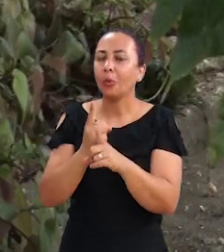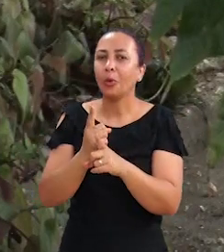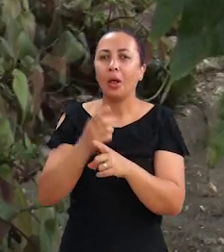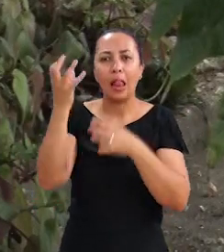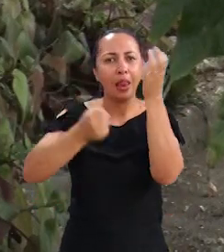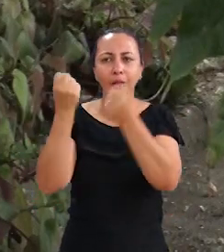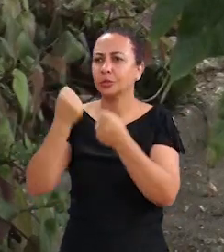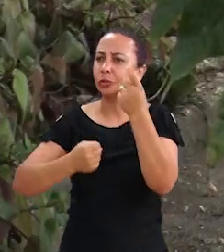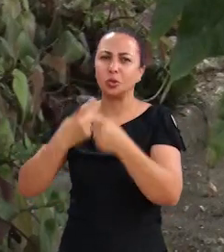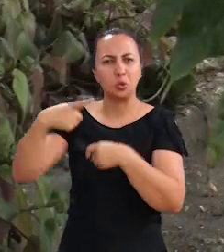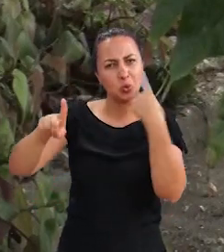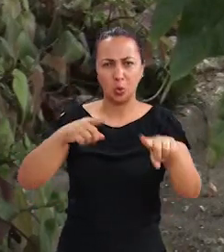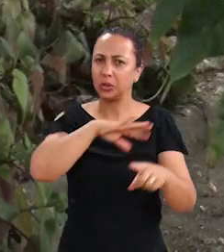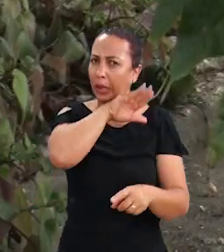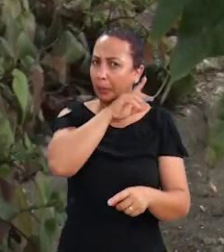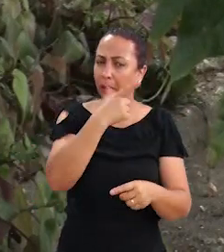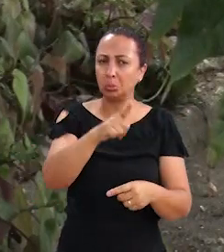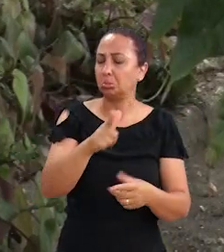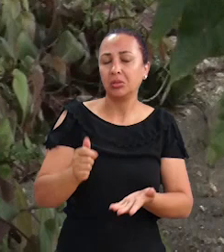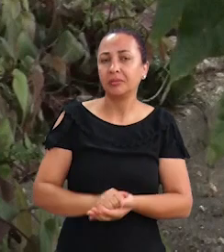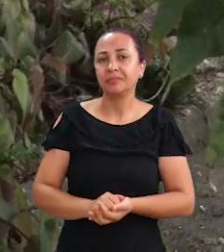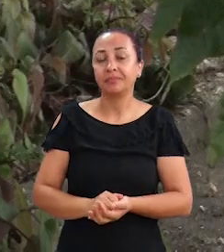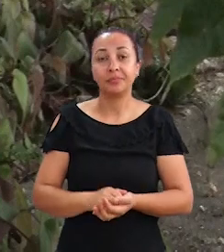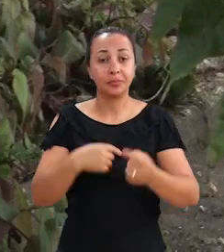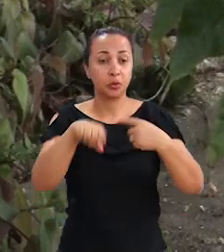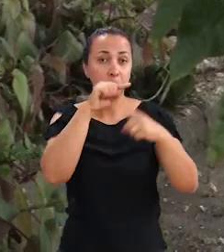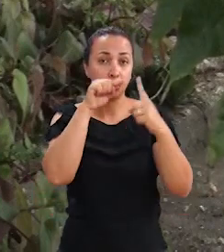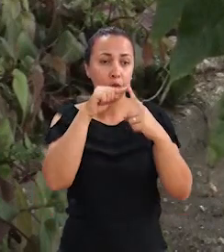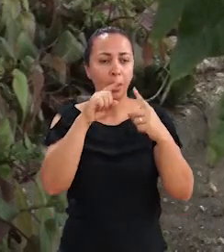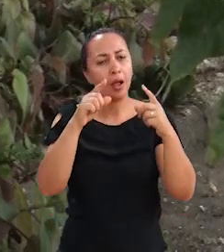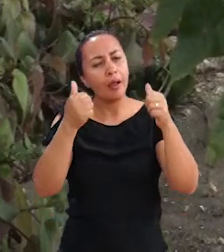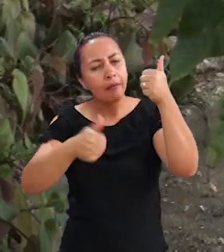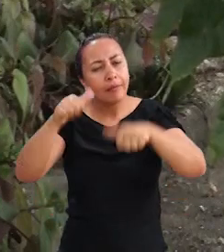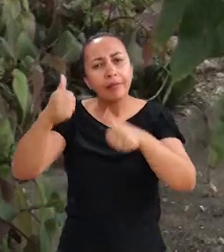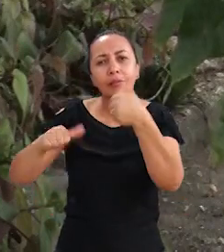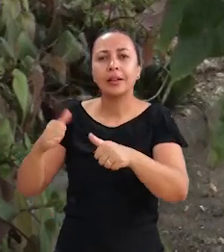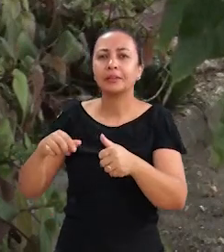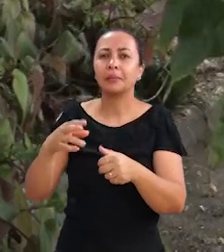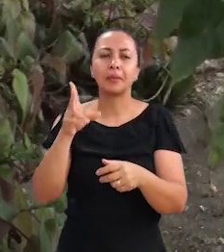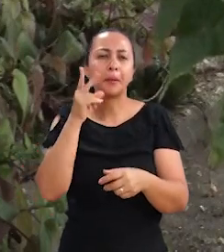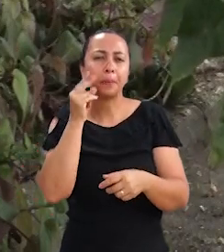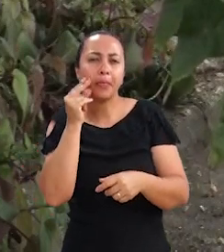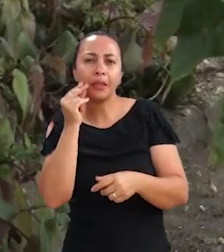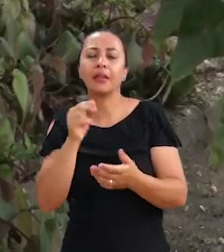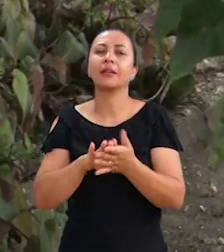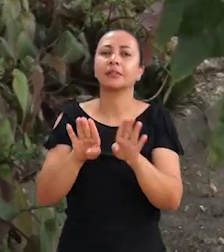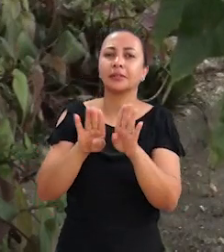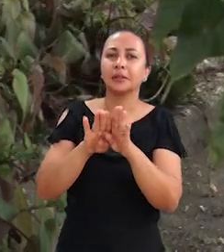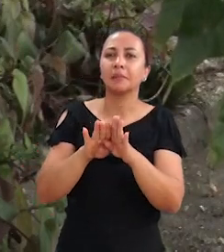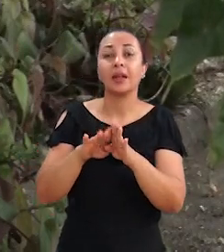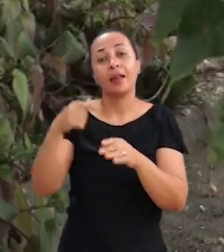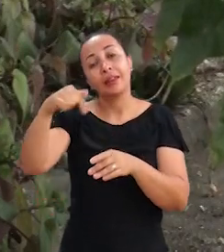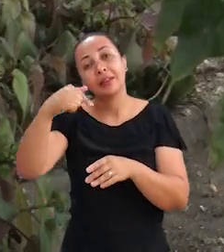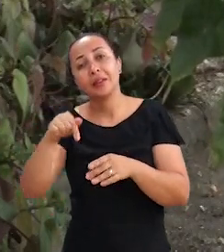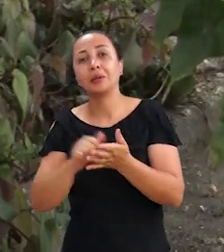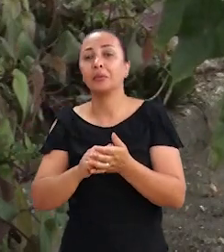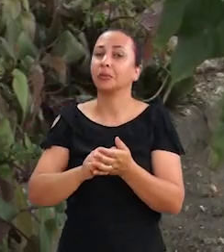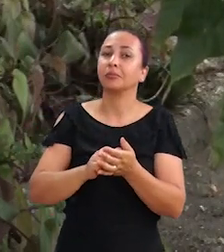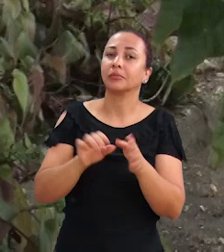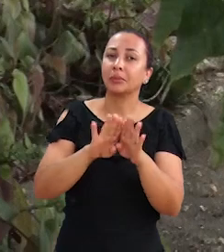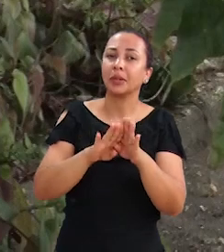chocolate com leite de vaca, mas a gente não encontra um chocolate com leite de outras espécies, né? Então o objetivo foi